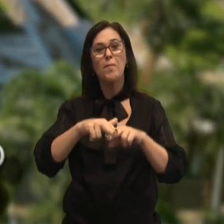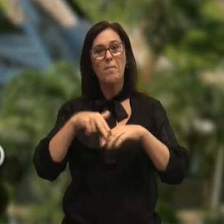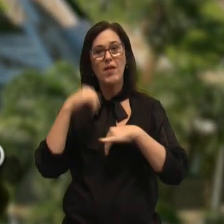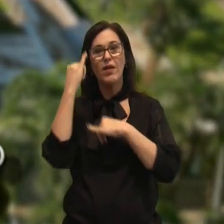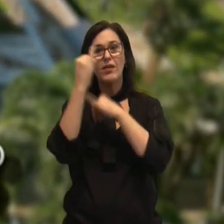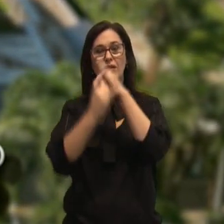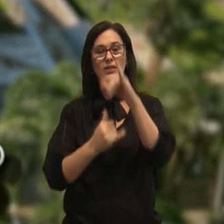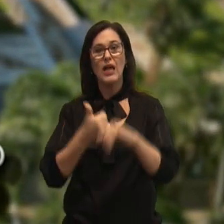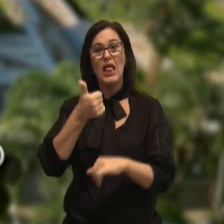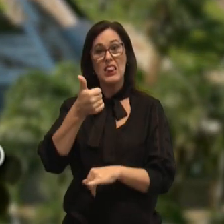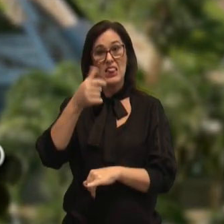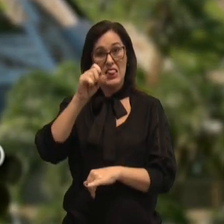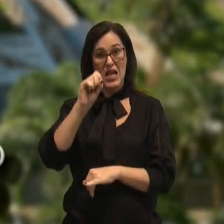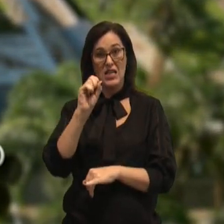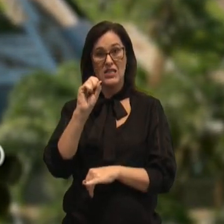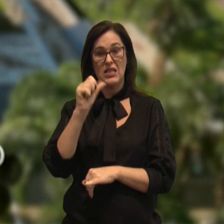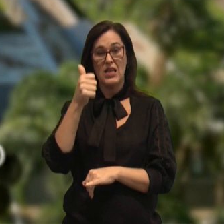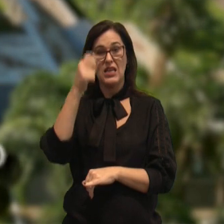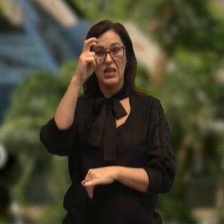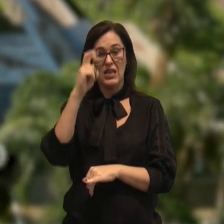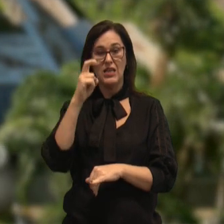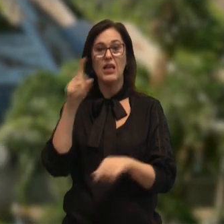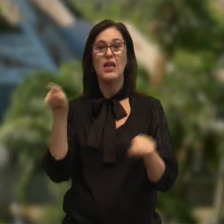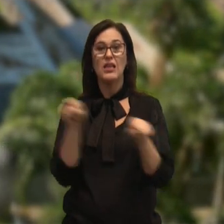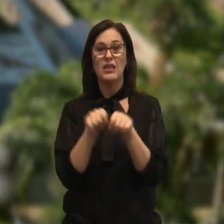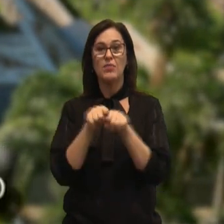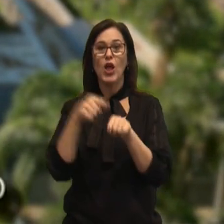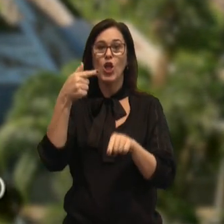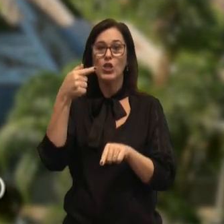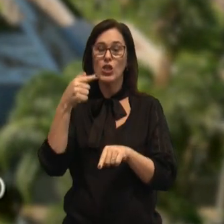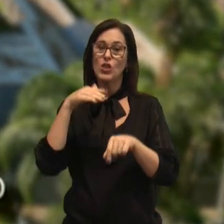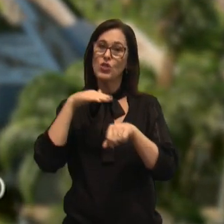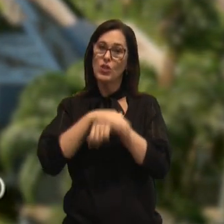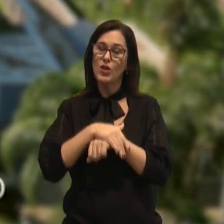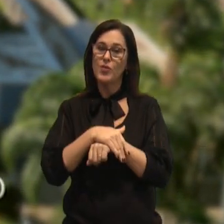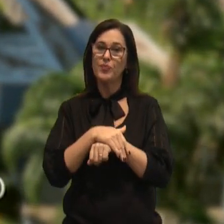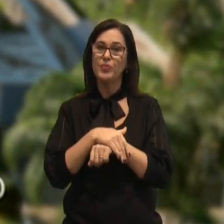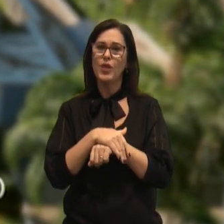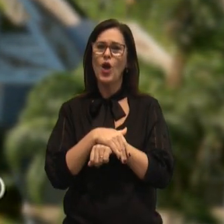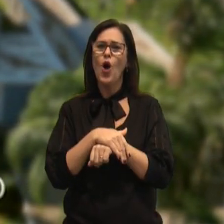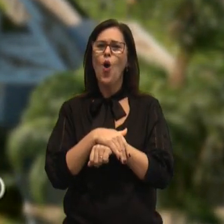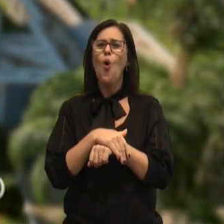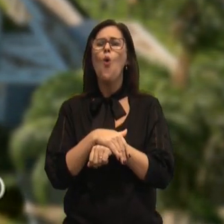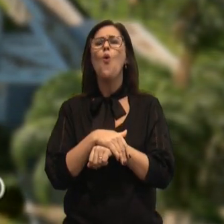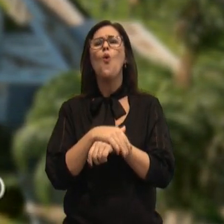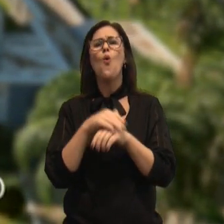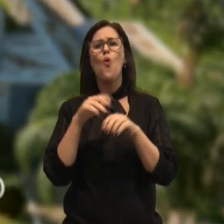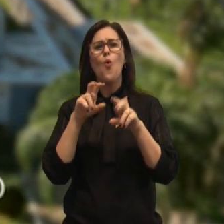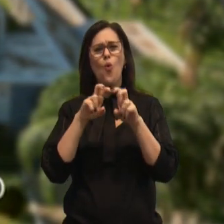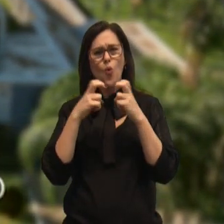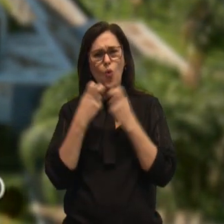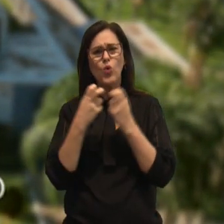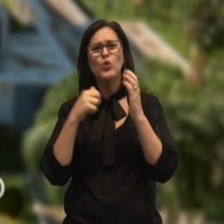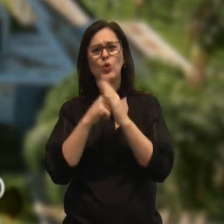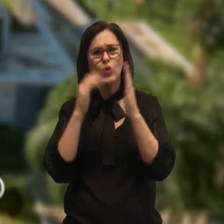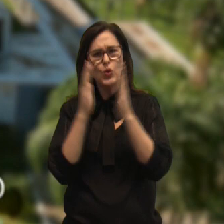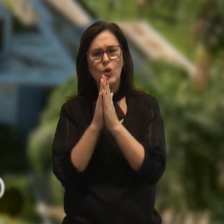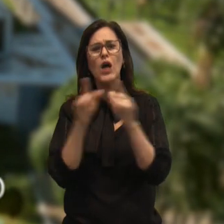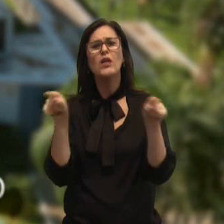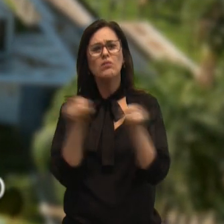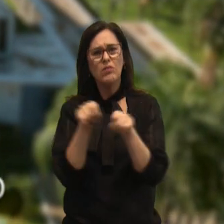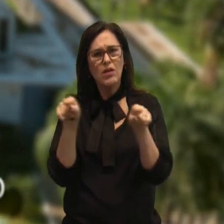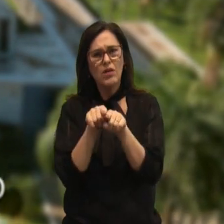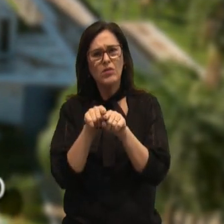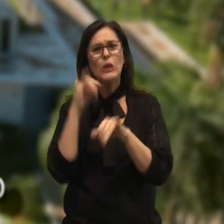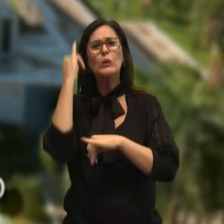transmitidos às 10h15 e 19 horas. O culto de oração de quarta-feira também está